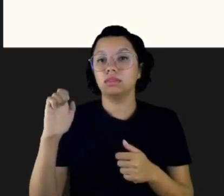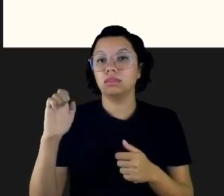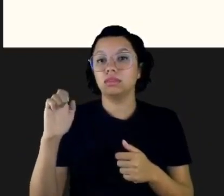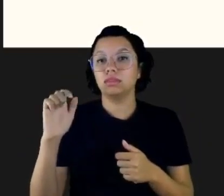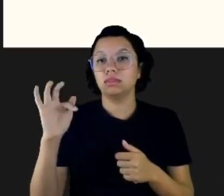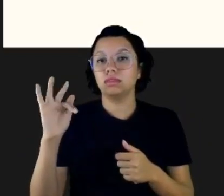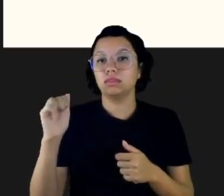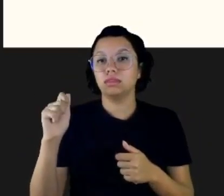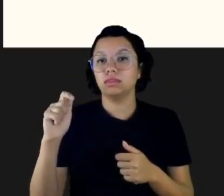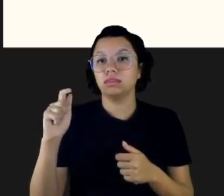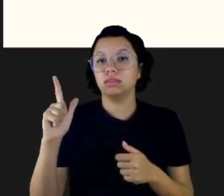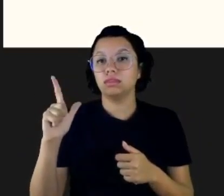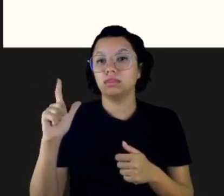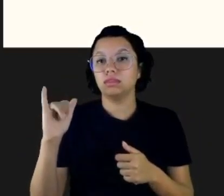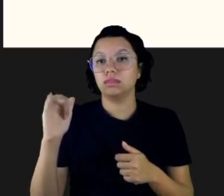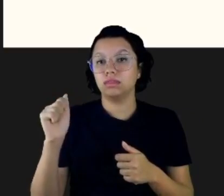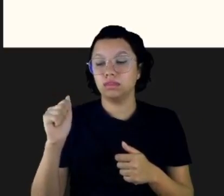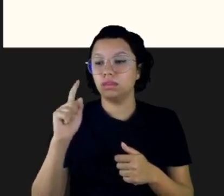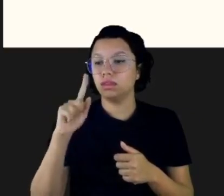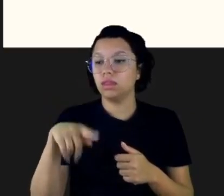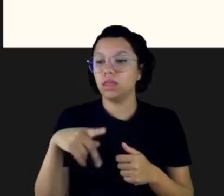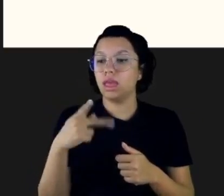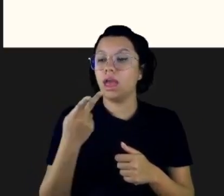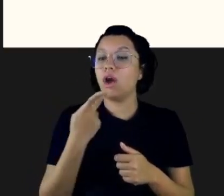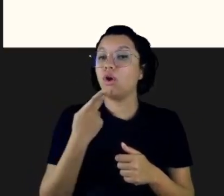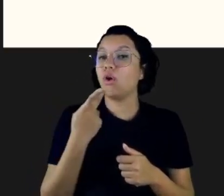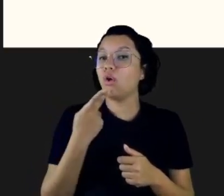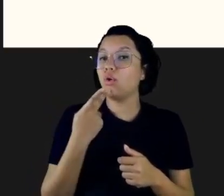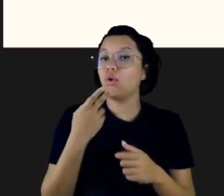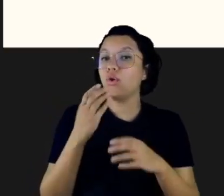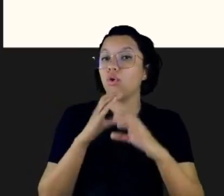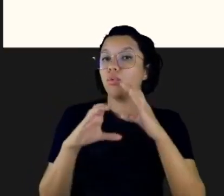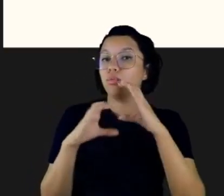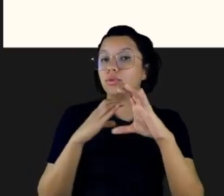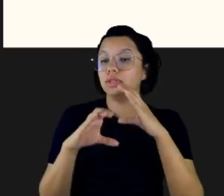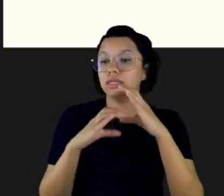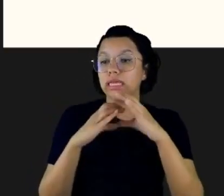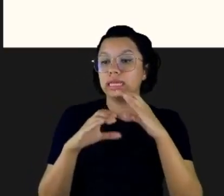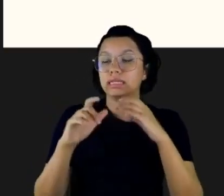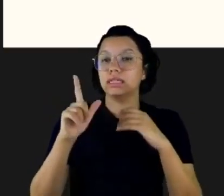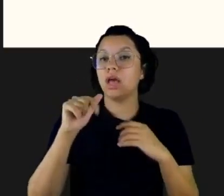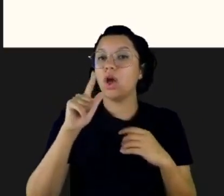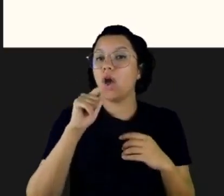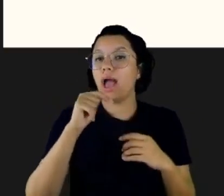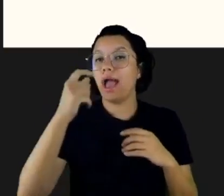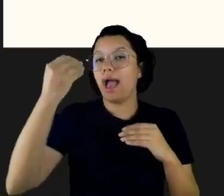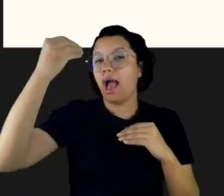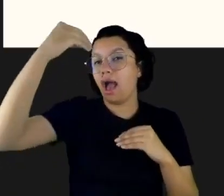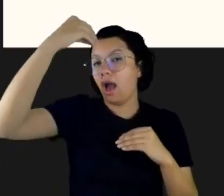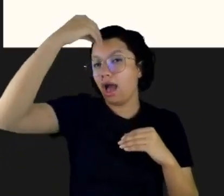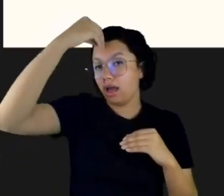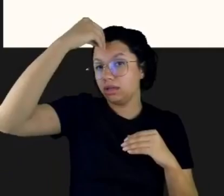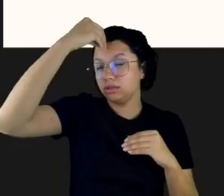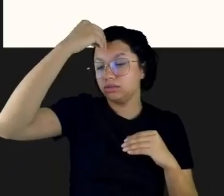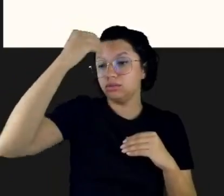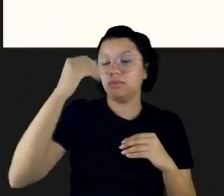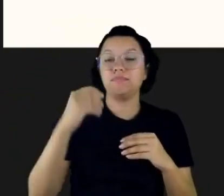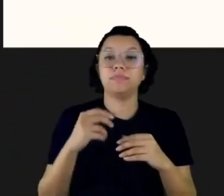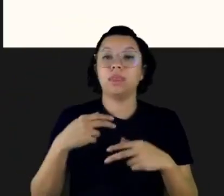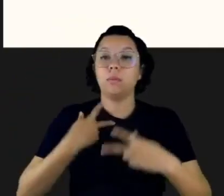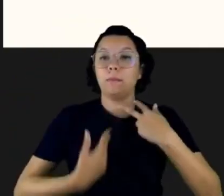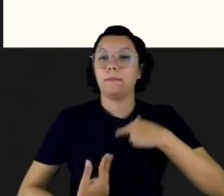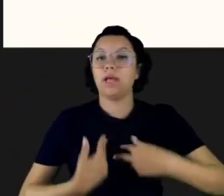ali de um líquidozinho no cérebro, não vou entrar em detalhes disso, mas existe uma cirurgia que você põe uma válvula, drena